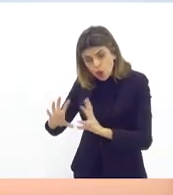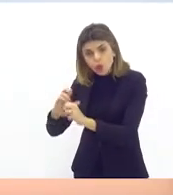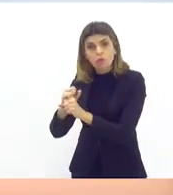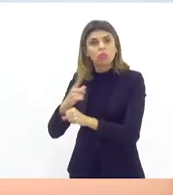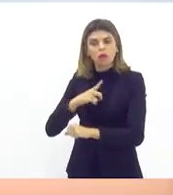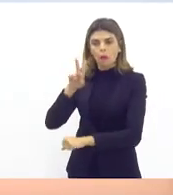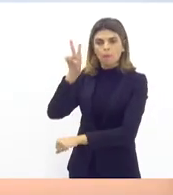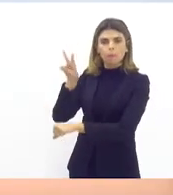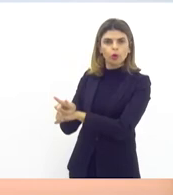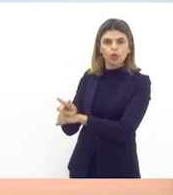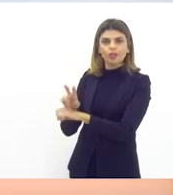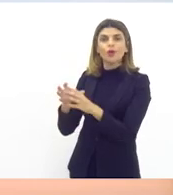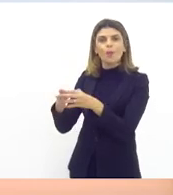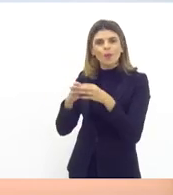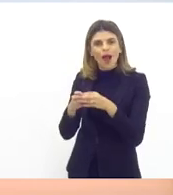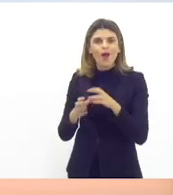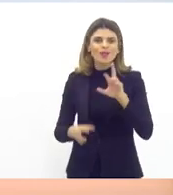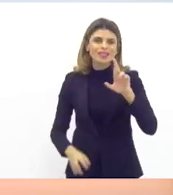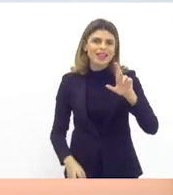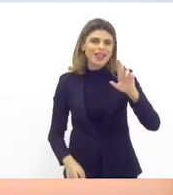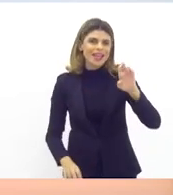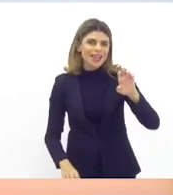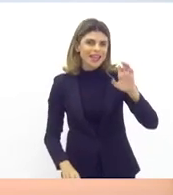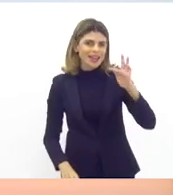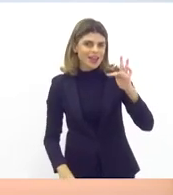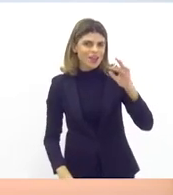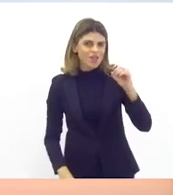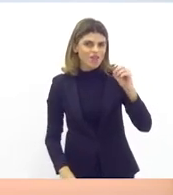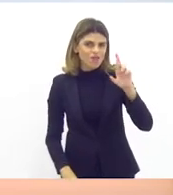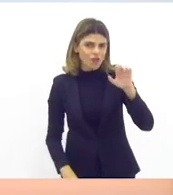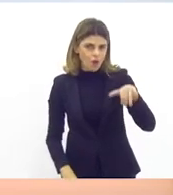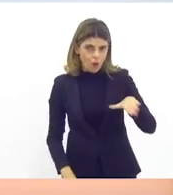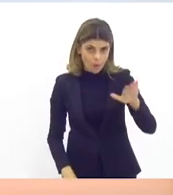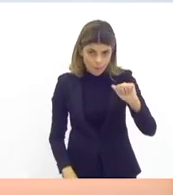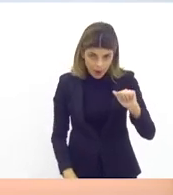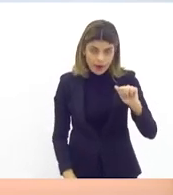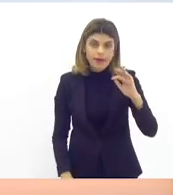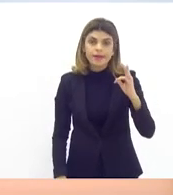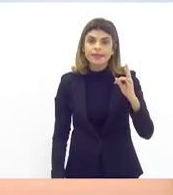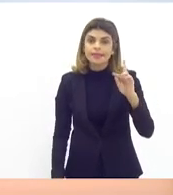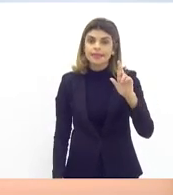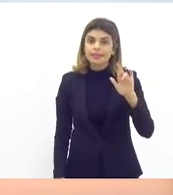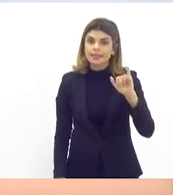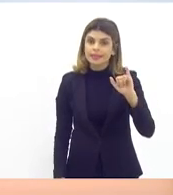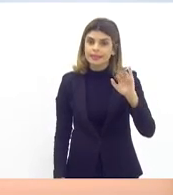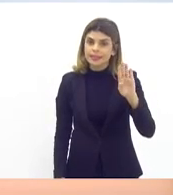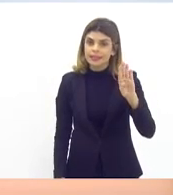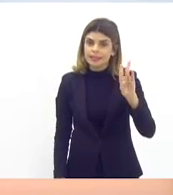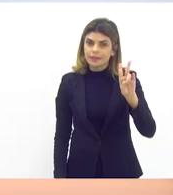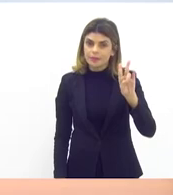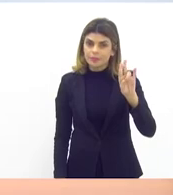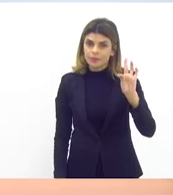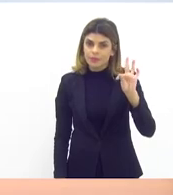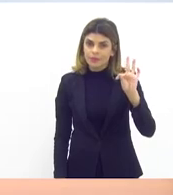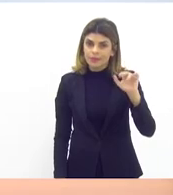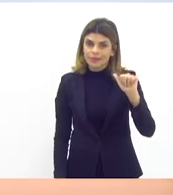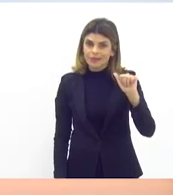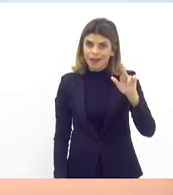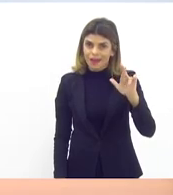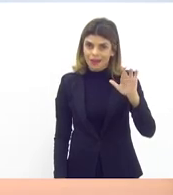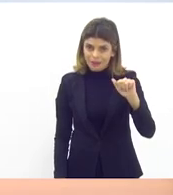protegidos pela reforma tributária. Exceto, aí, esse seguro receita não se aplica nesses casos como Paulínia,